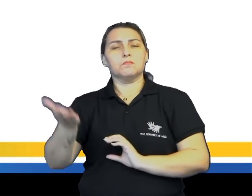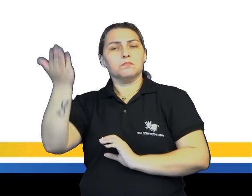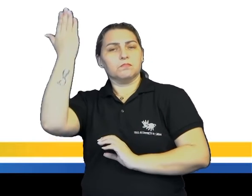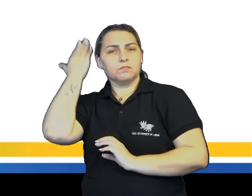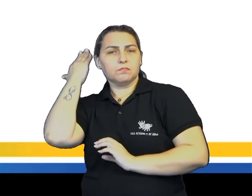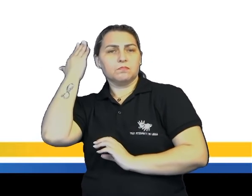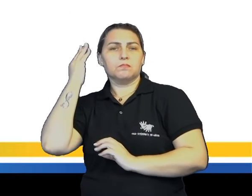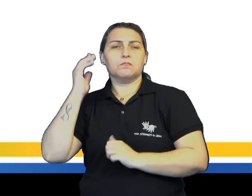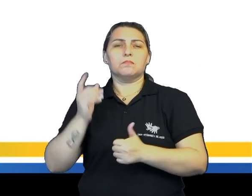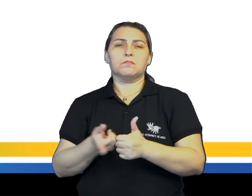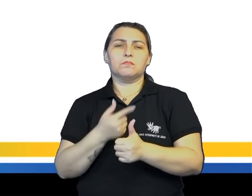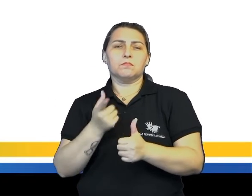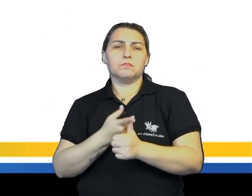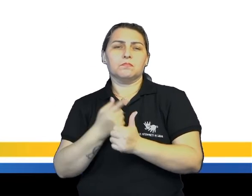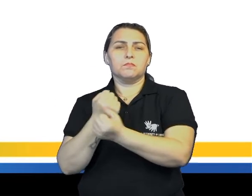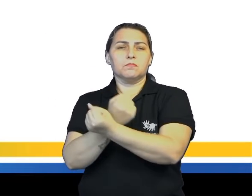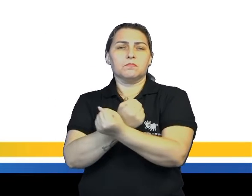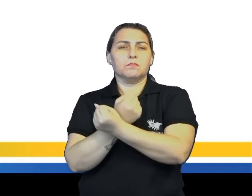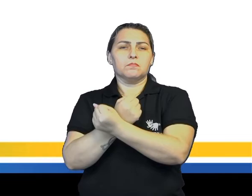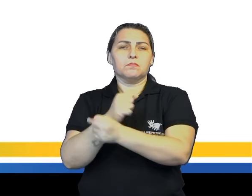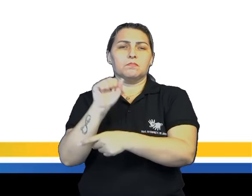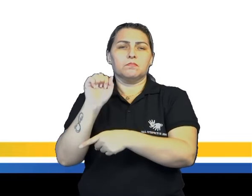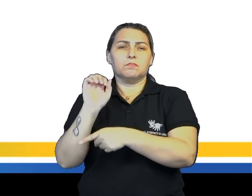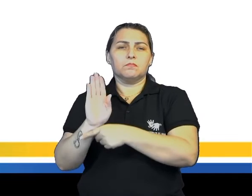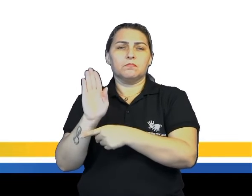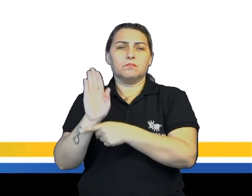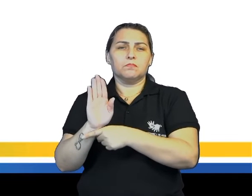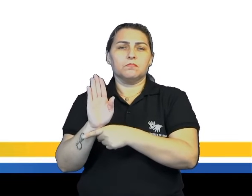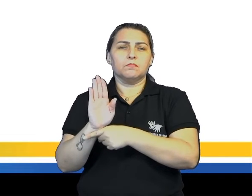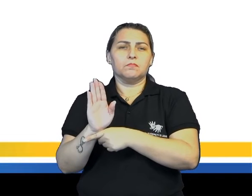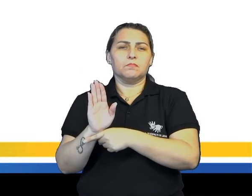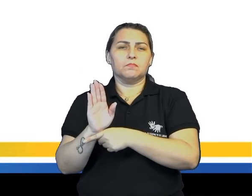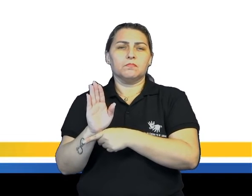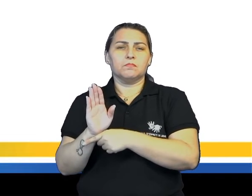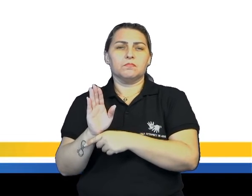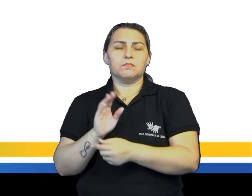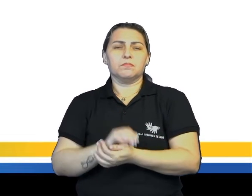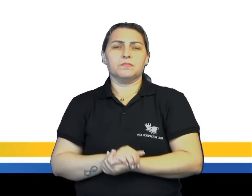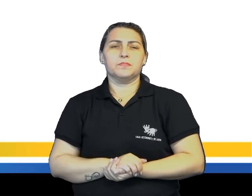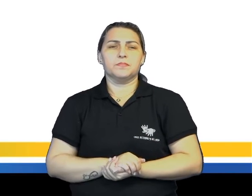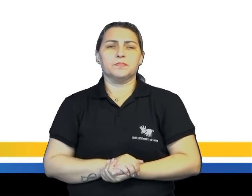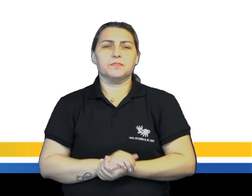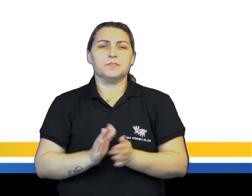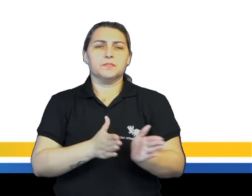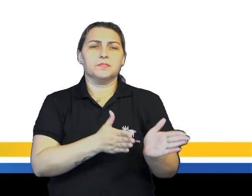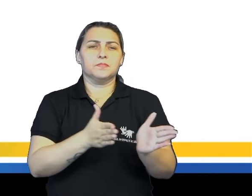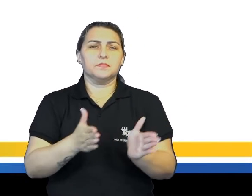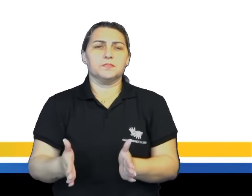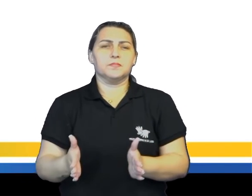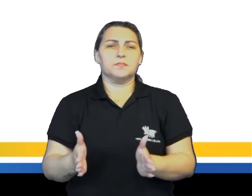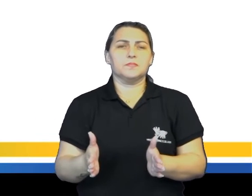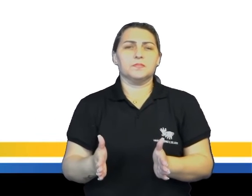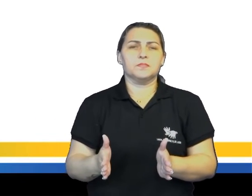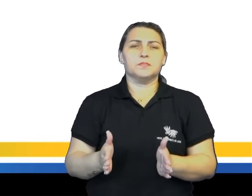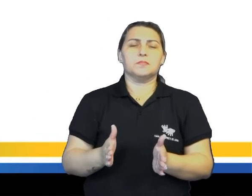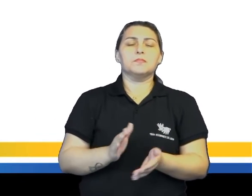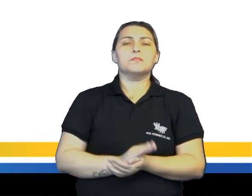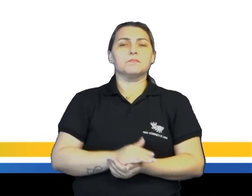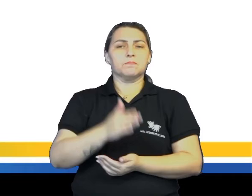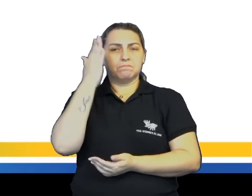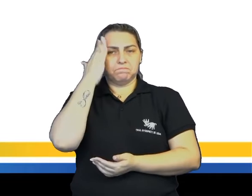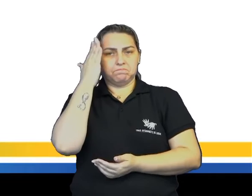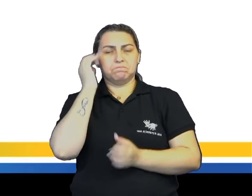conhecida como, temos a alternativa A, escravismo. Nós sabemos que nesse período as pessoas podiam